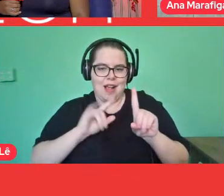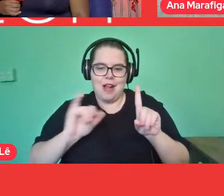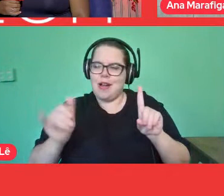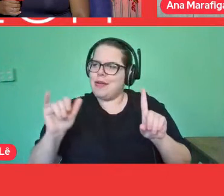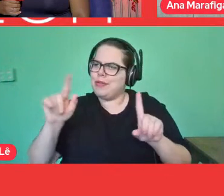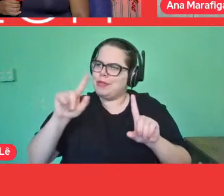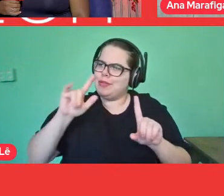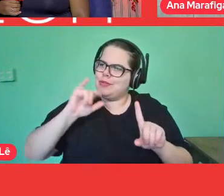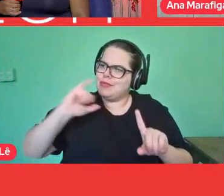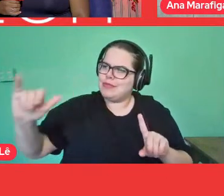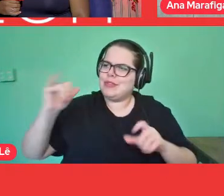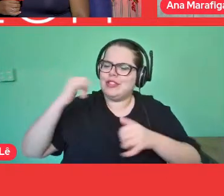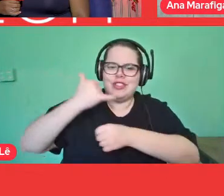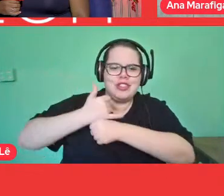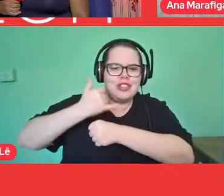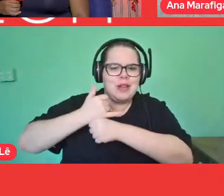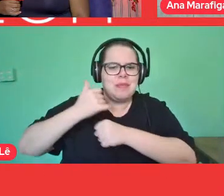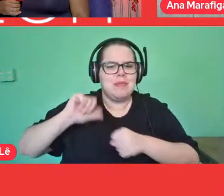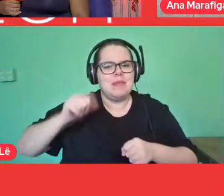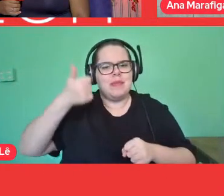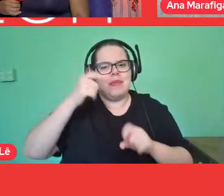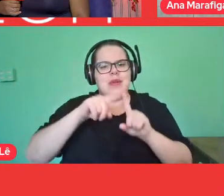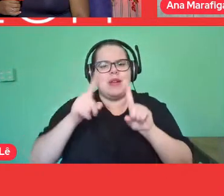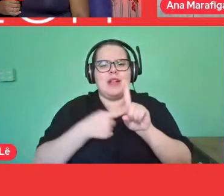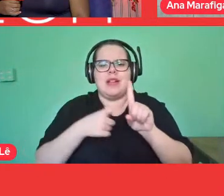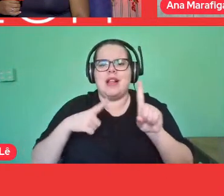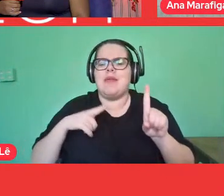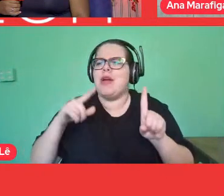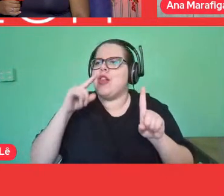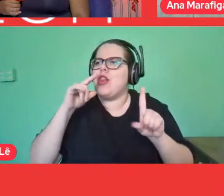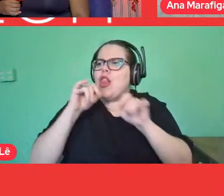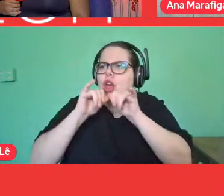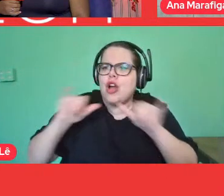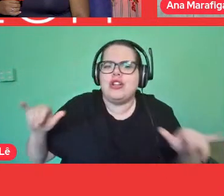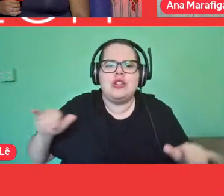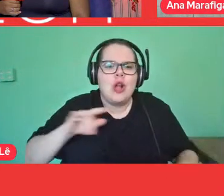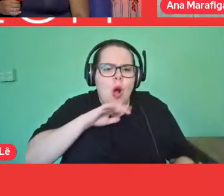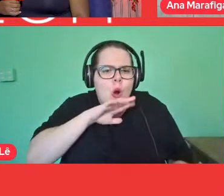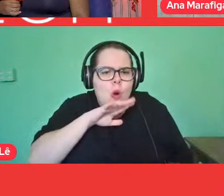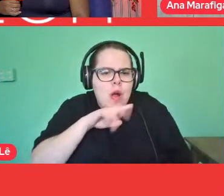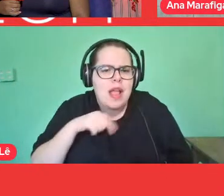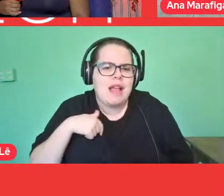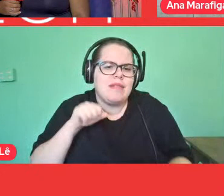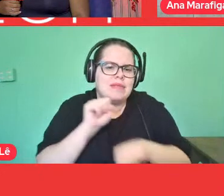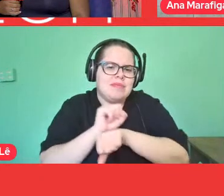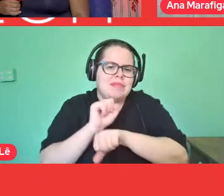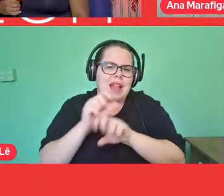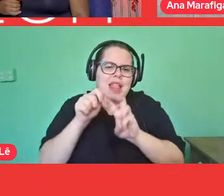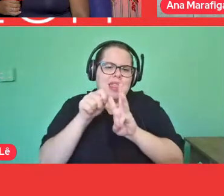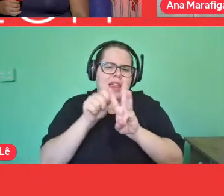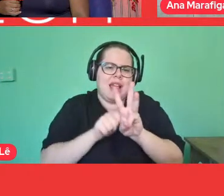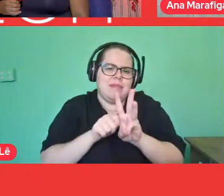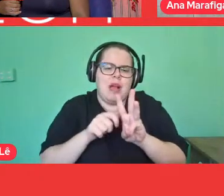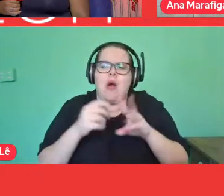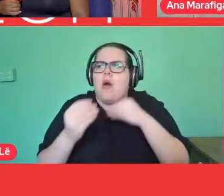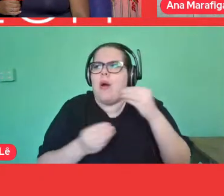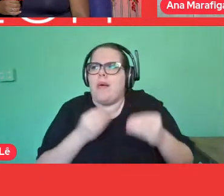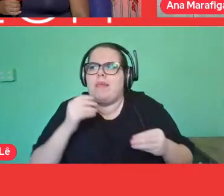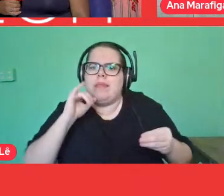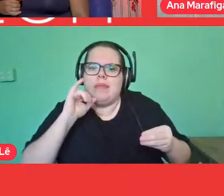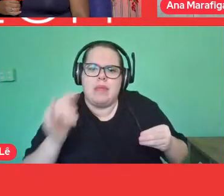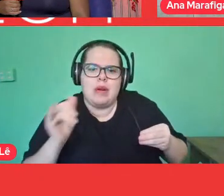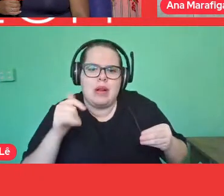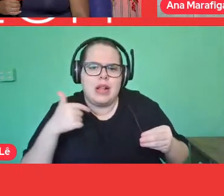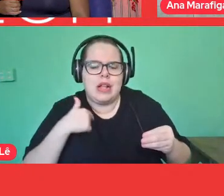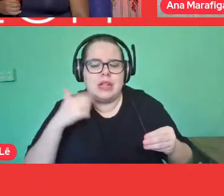chefe dela, a primeira vez que ela engravidou, ela falou, eu tenho uma notícia ruim para dar, né? Ela falou, esperei até 3 meses, mas ela falou, como é que eu conto isso? Eu